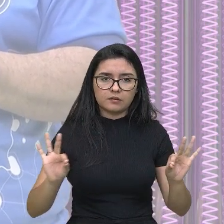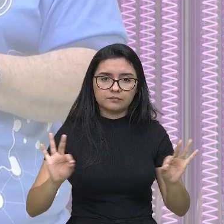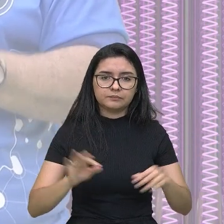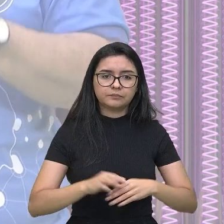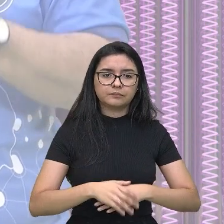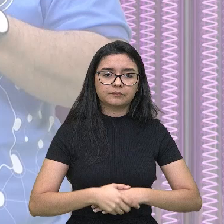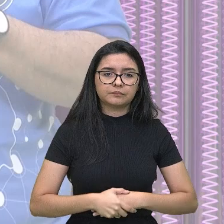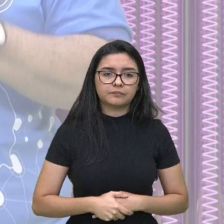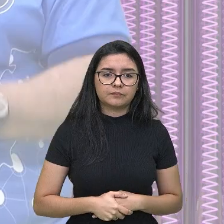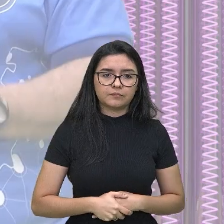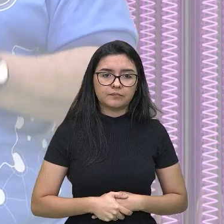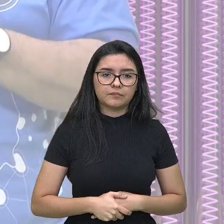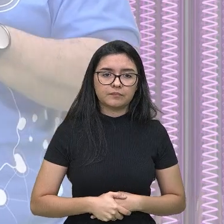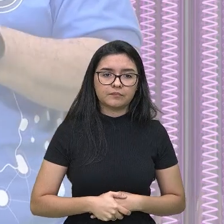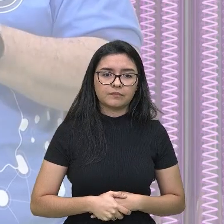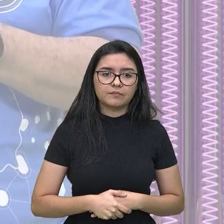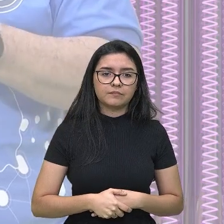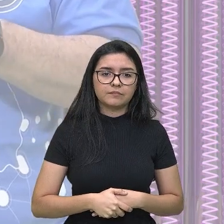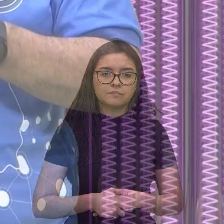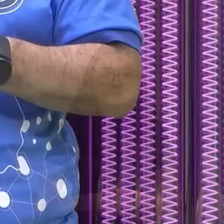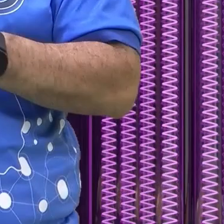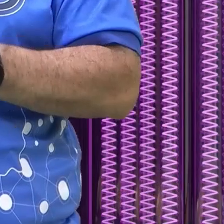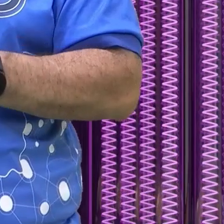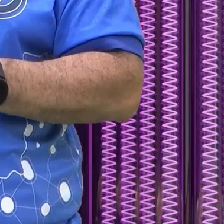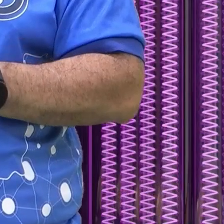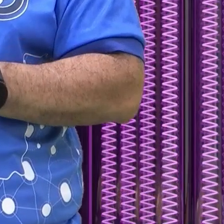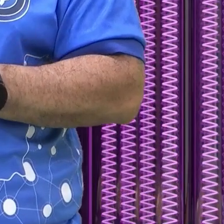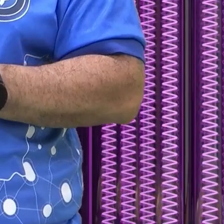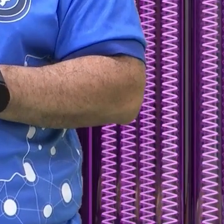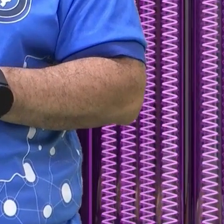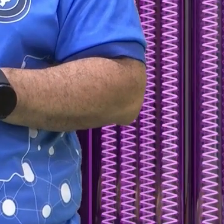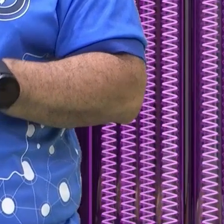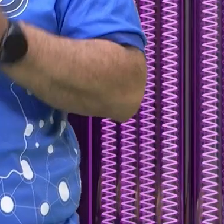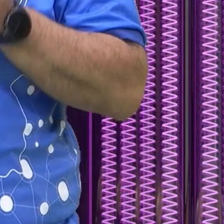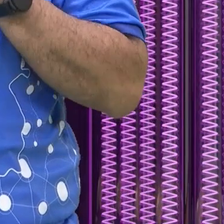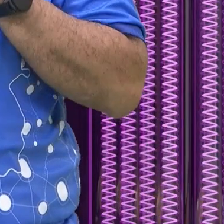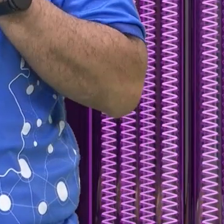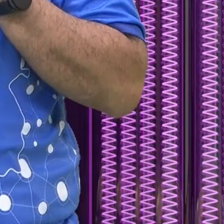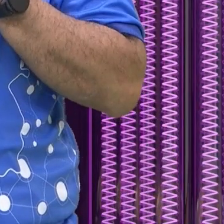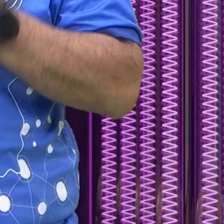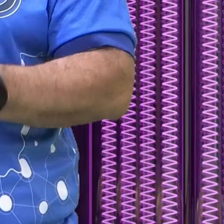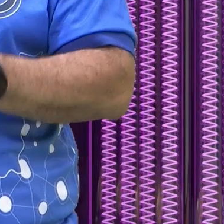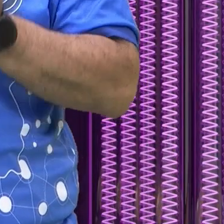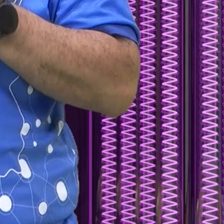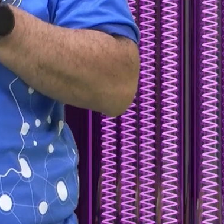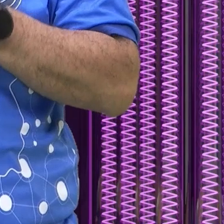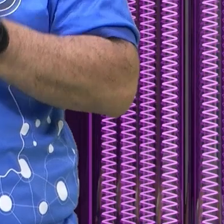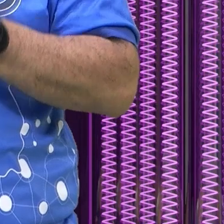reta. Isso quer dizer que, por definição, nós podemos dizer o seguinte, ó, que em uma reta